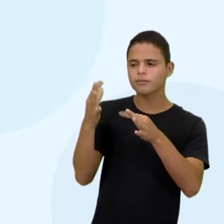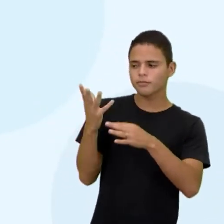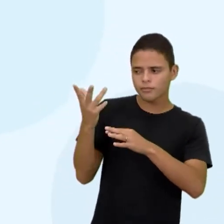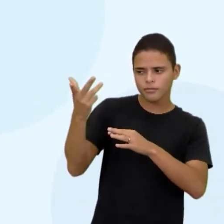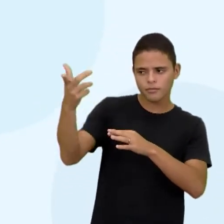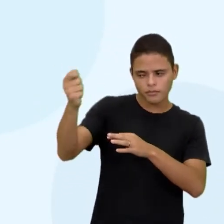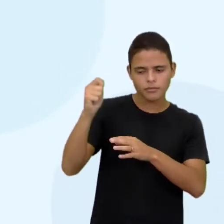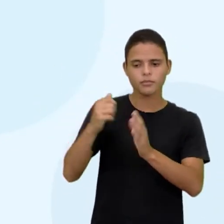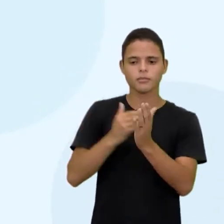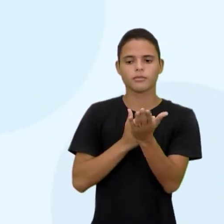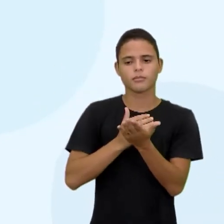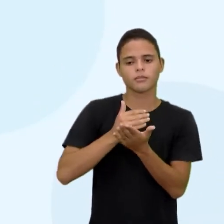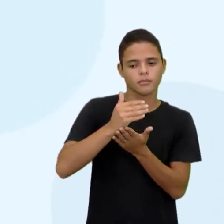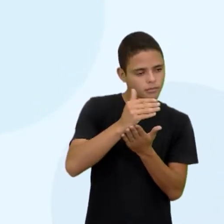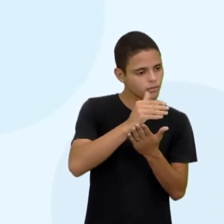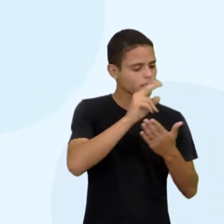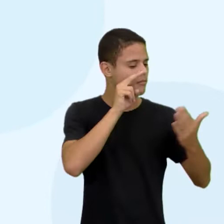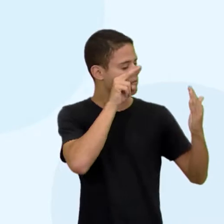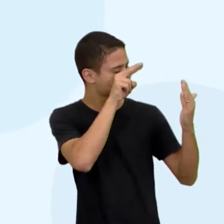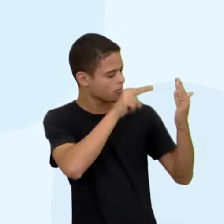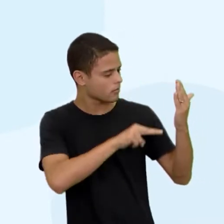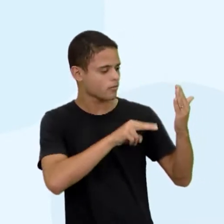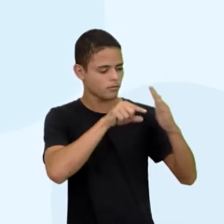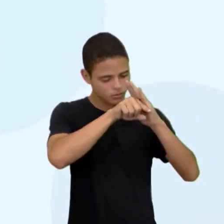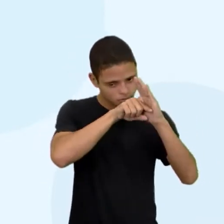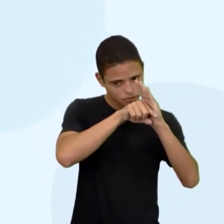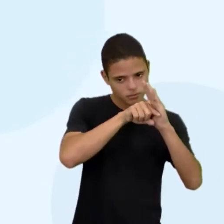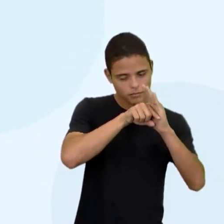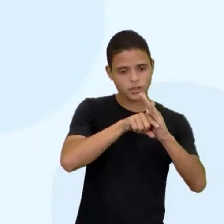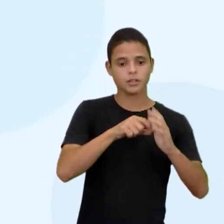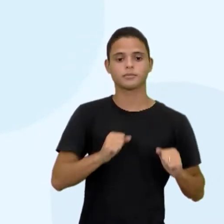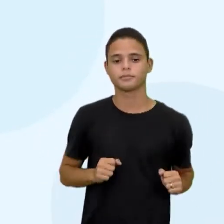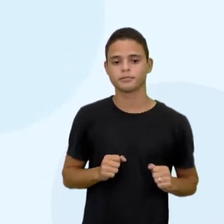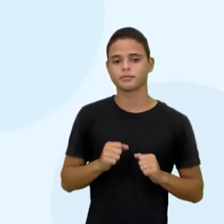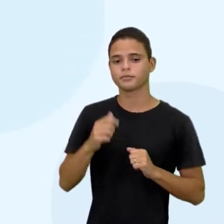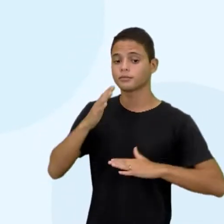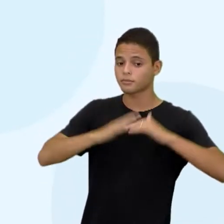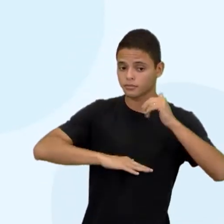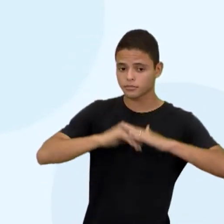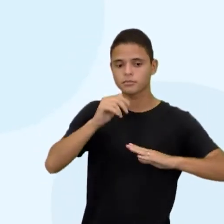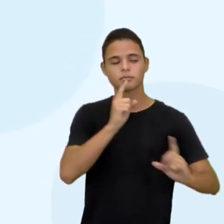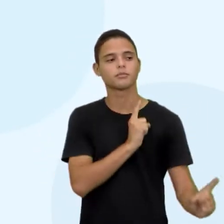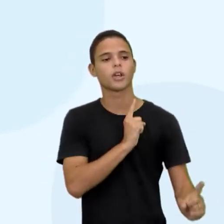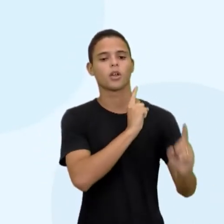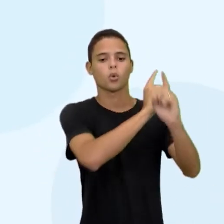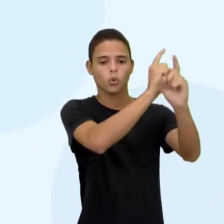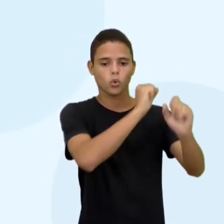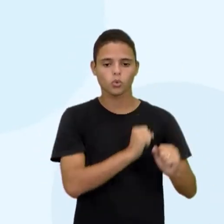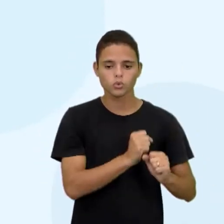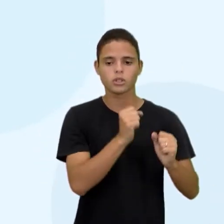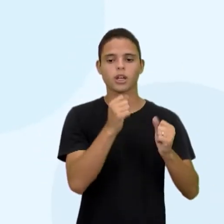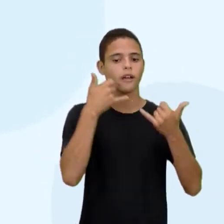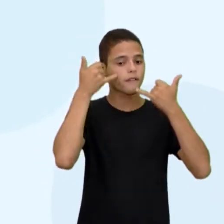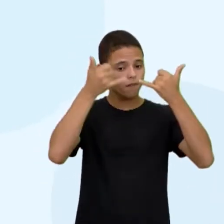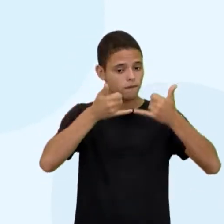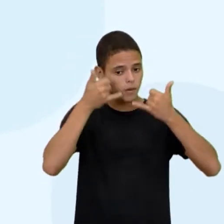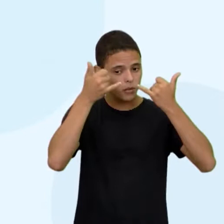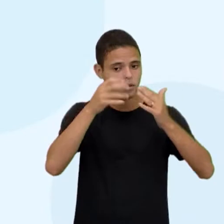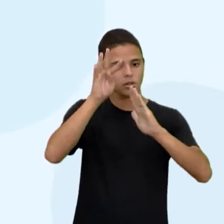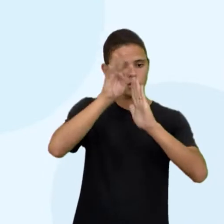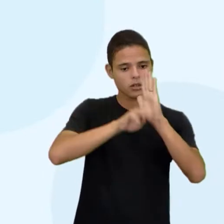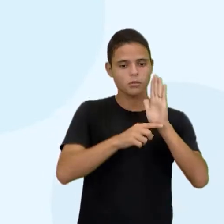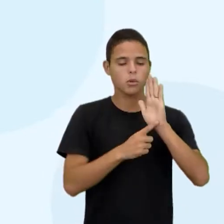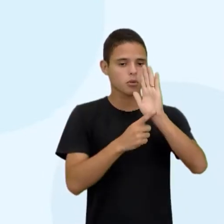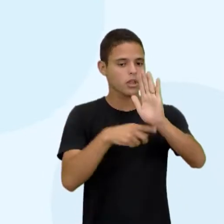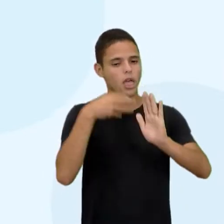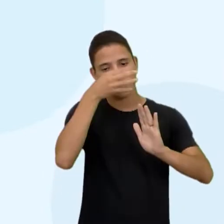leitura e análise de texto. Tem bastante texto na aula de hoje, a habilidade de localizar e interpretar informações em um texto para apresentar